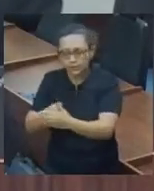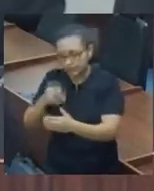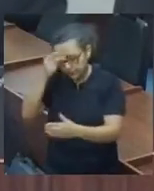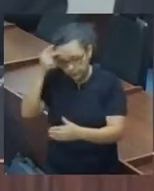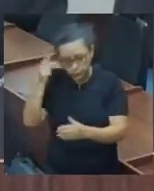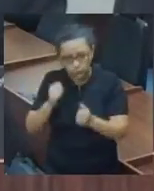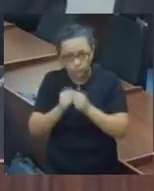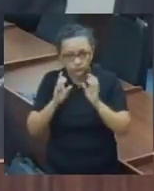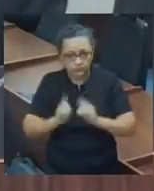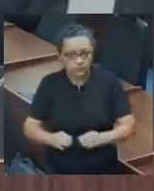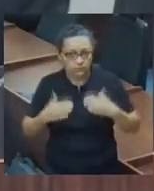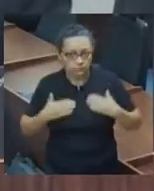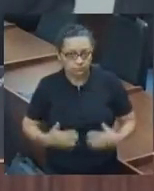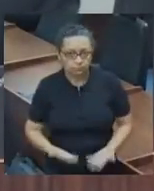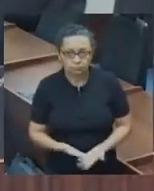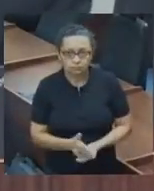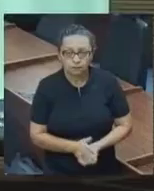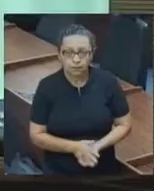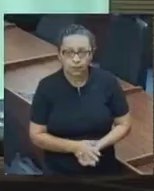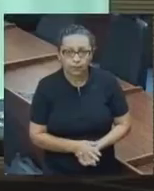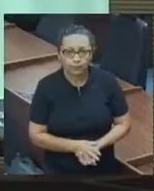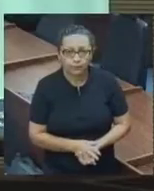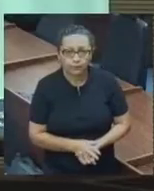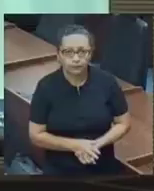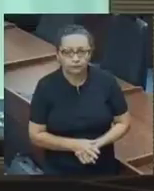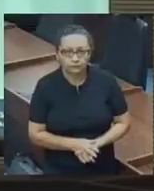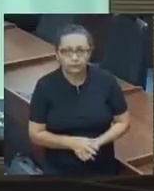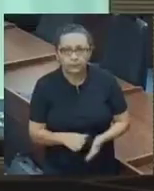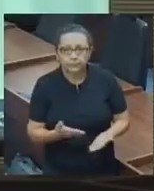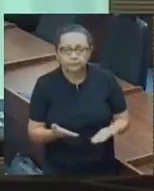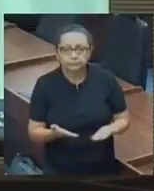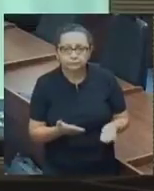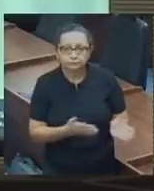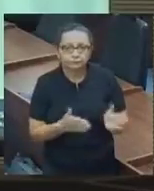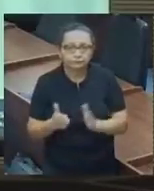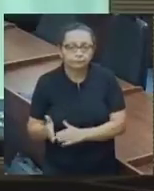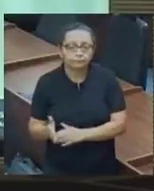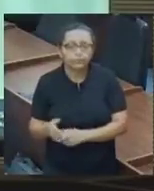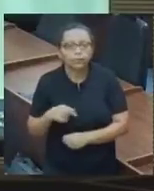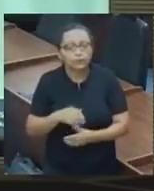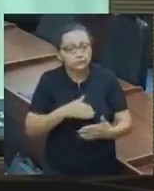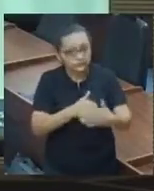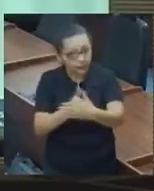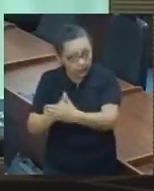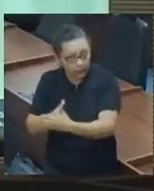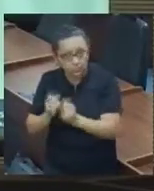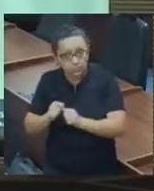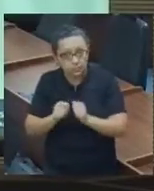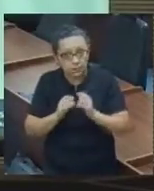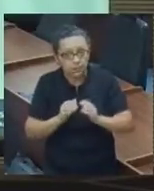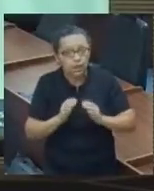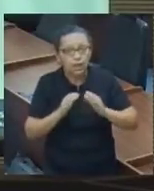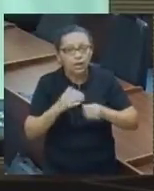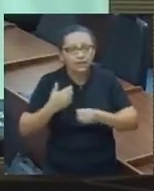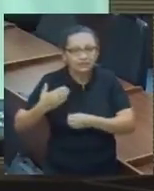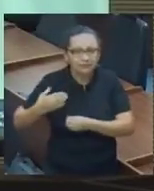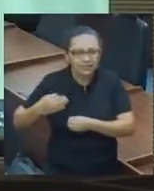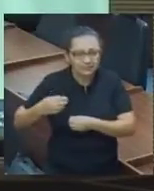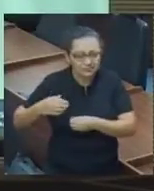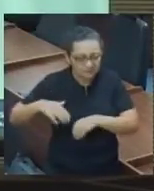funcionais é retomando as barreiras podem ser urbanista arquitetônicas